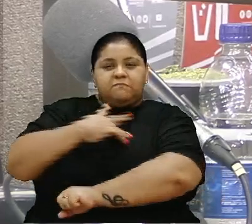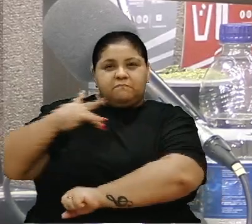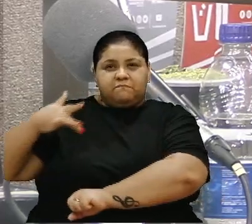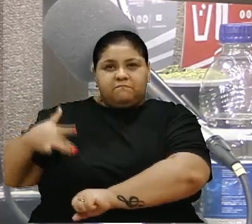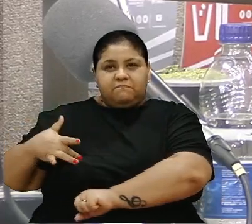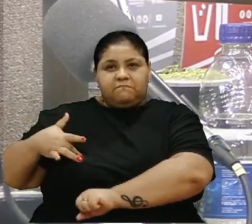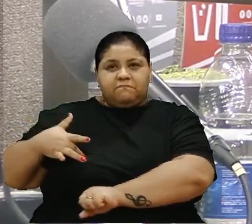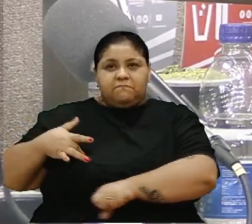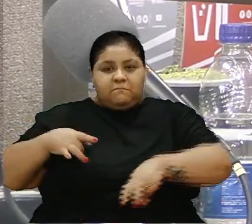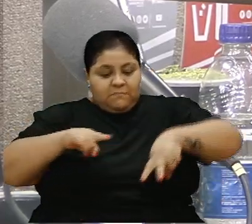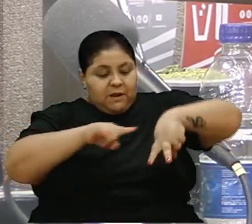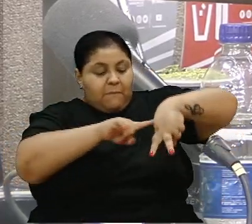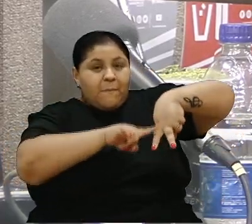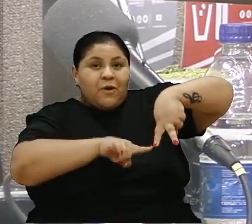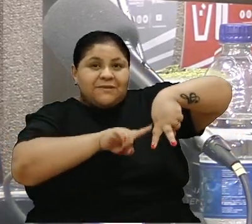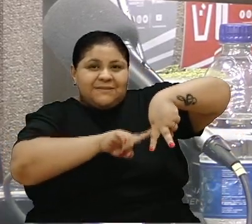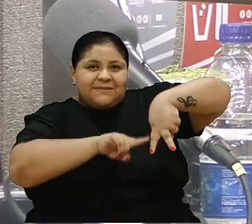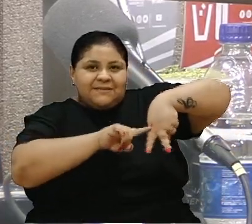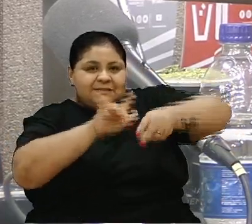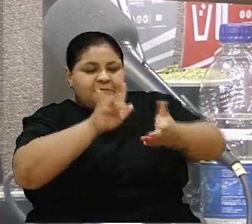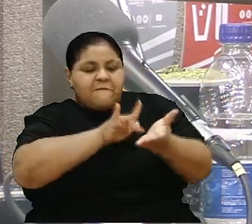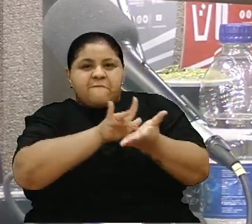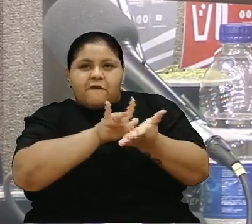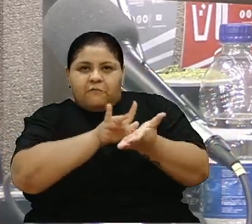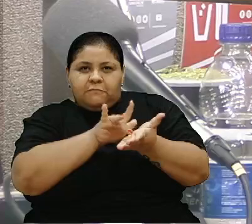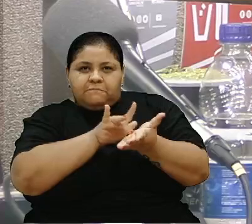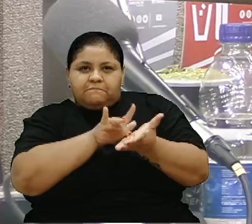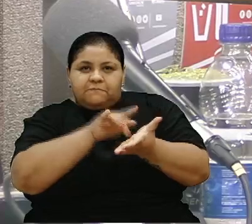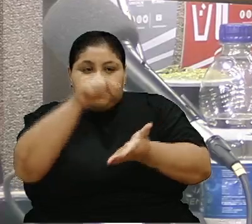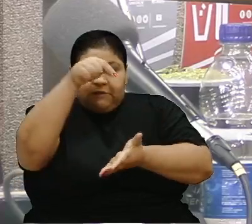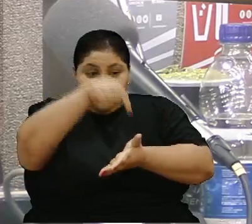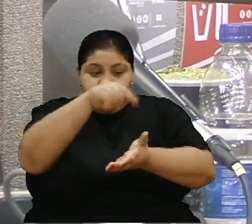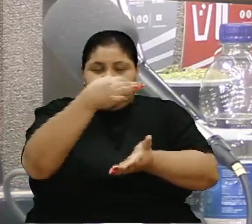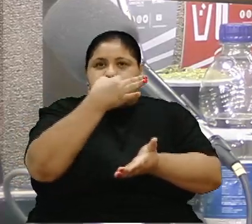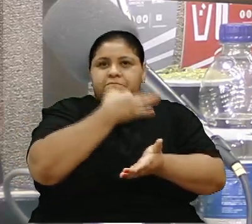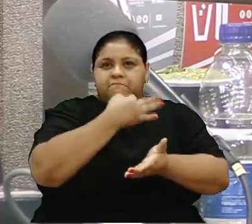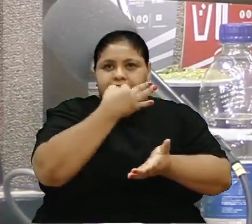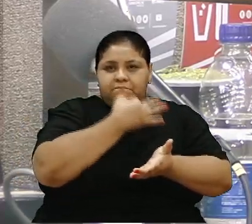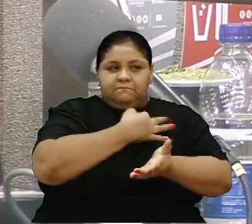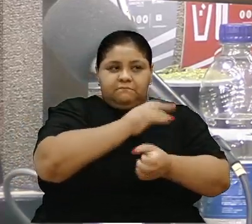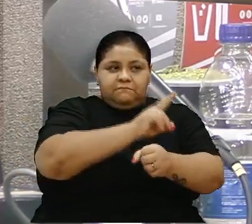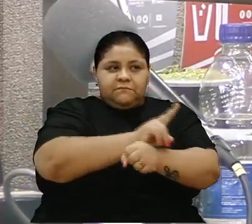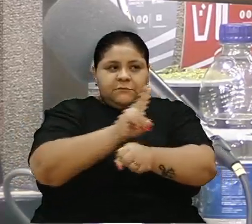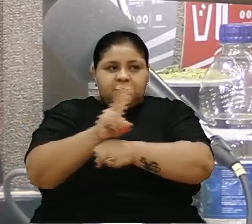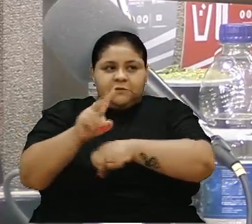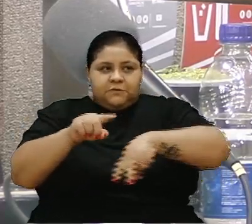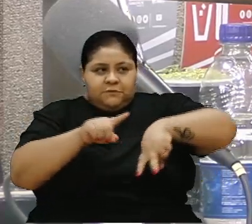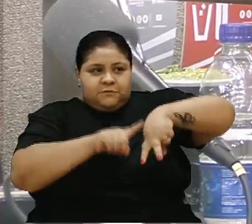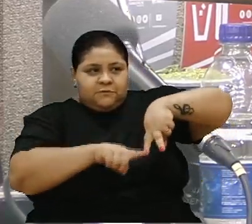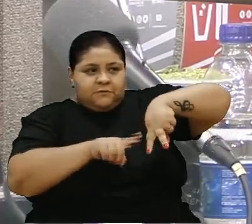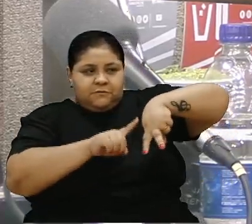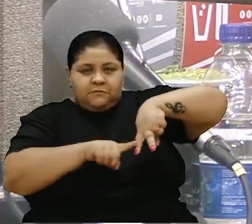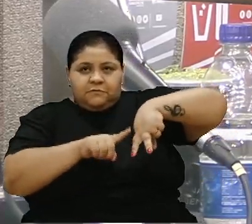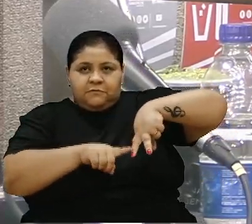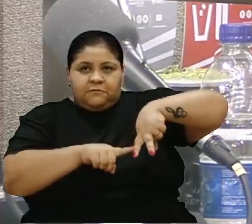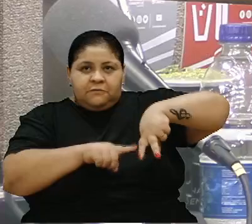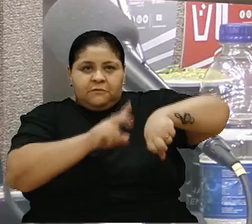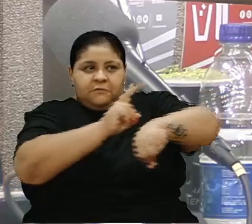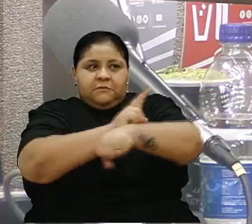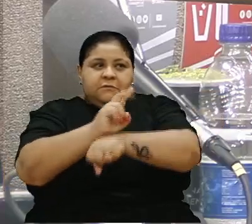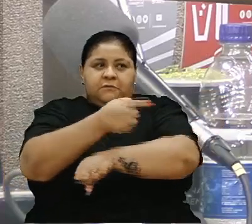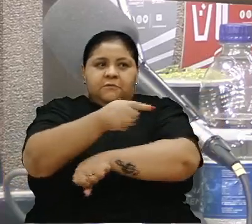aquela prótese dele. E aí ele veio para cá, fez aquele tratamento daquela perna e ia ficar para tratar a outra